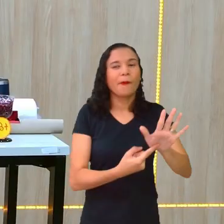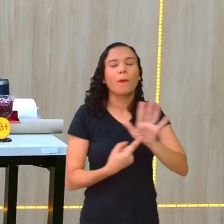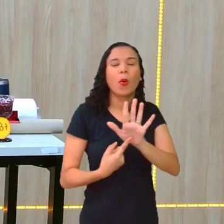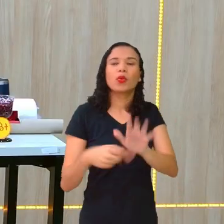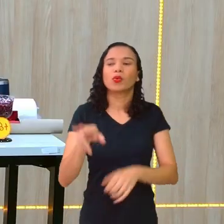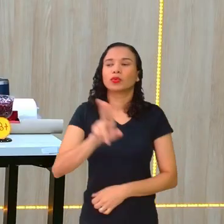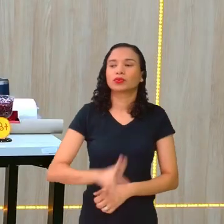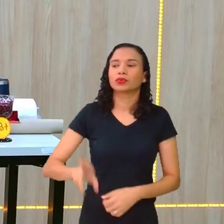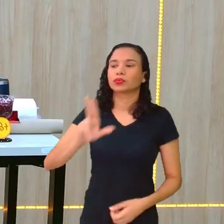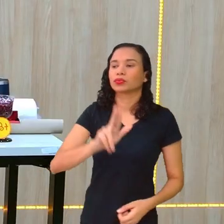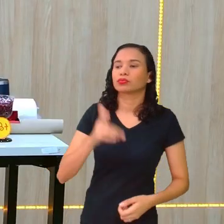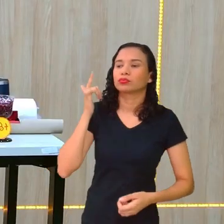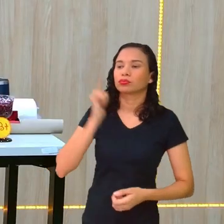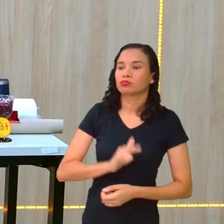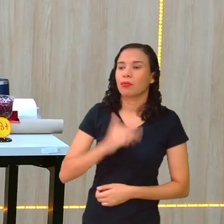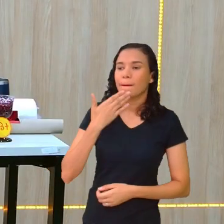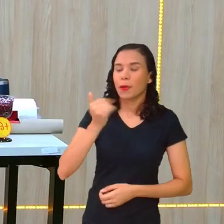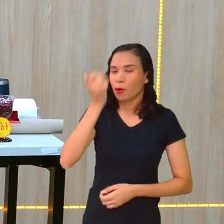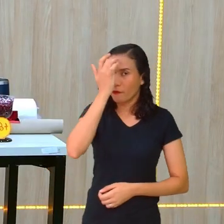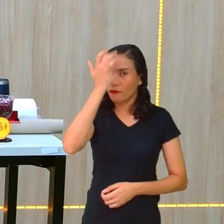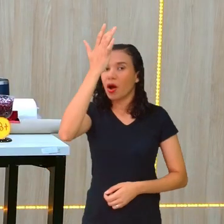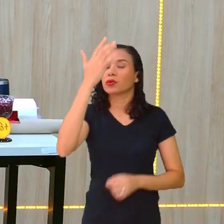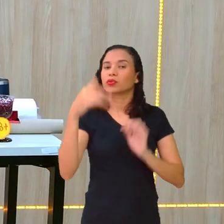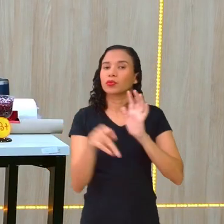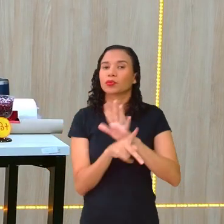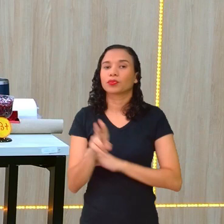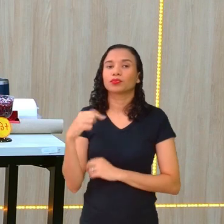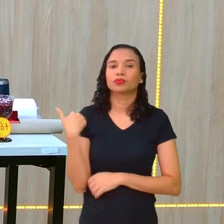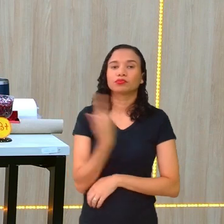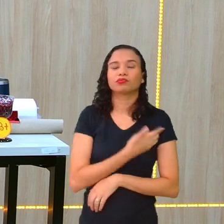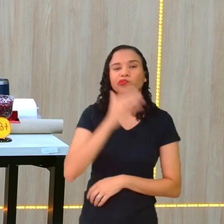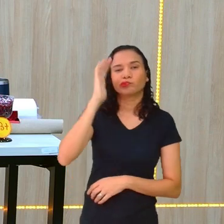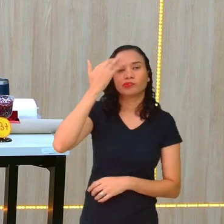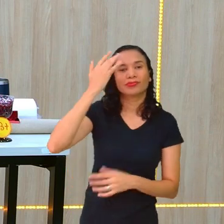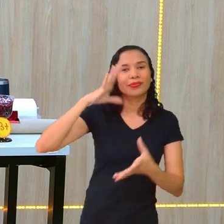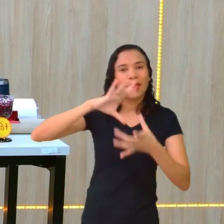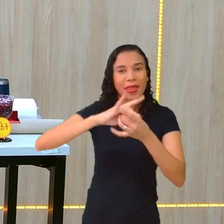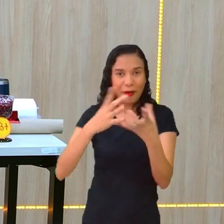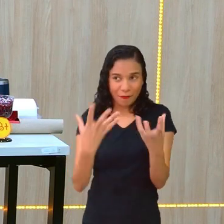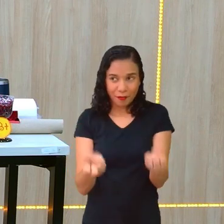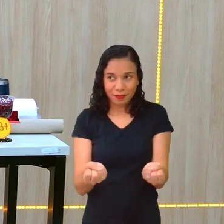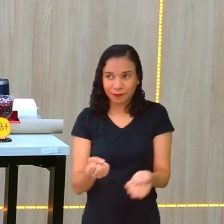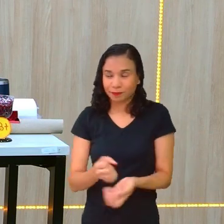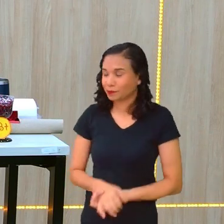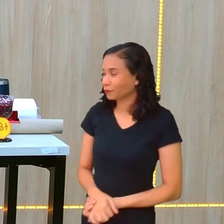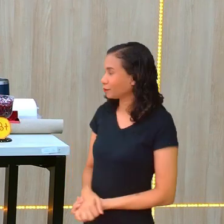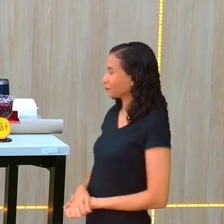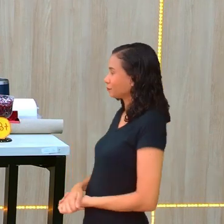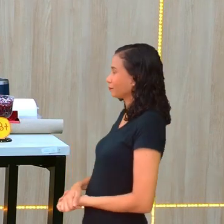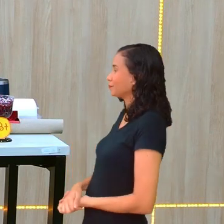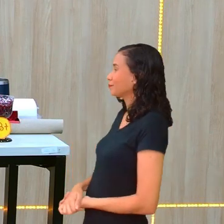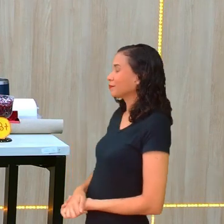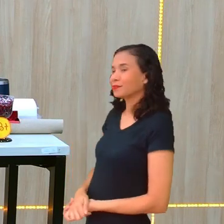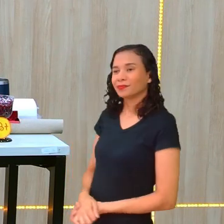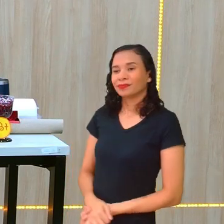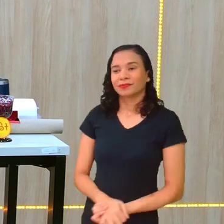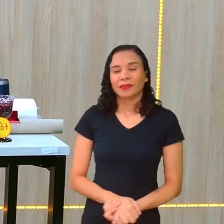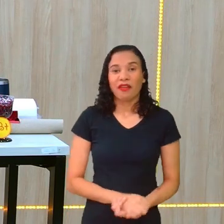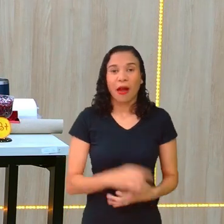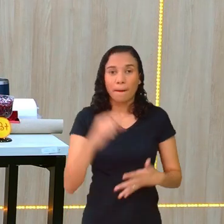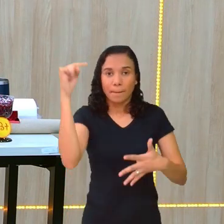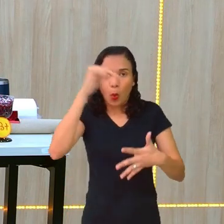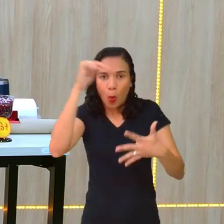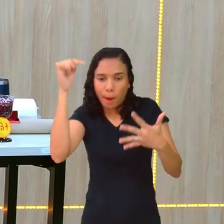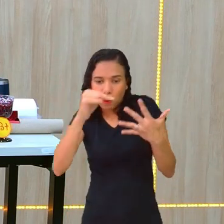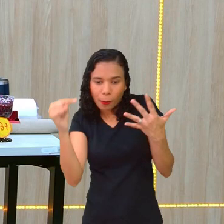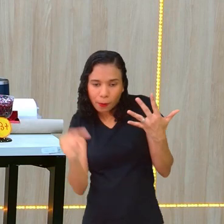que eu usei para facilitar aí a nossa compreensão. Vamos lá? Então, eu vou apontando aqui